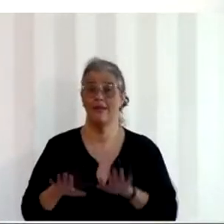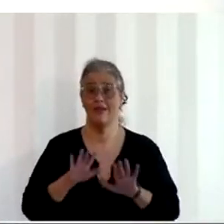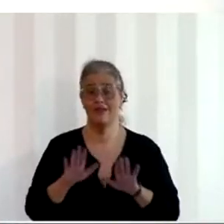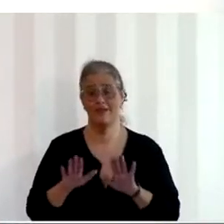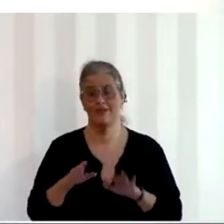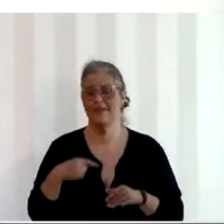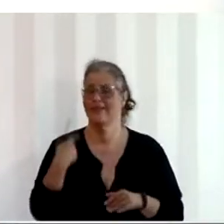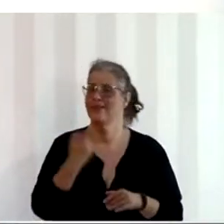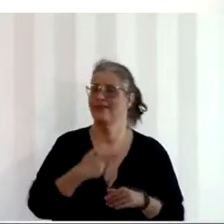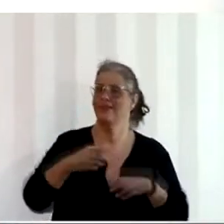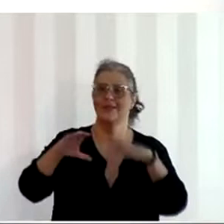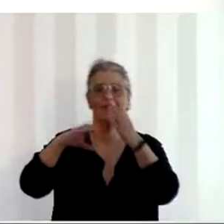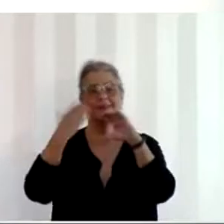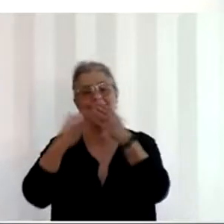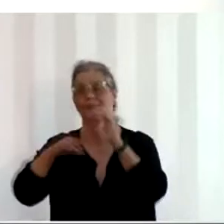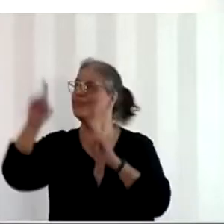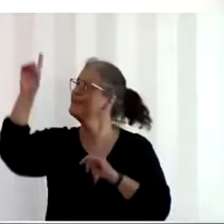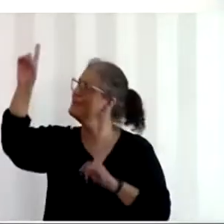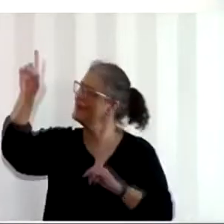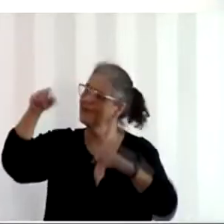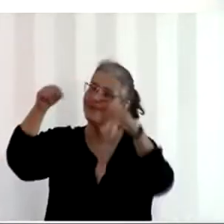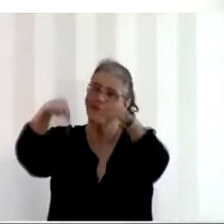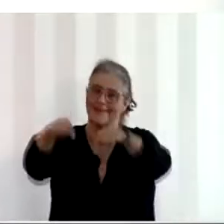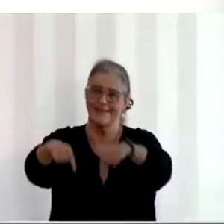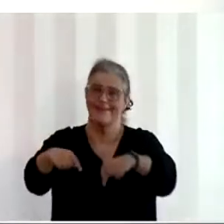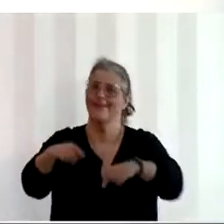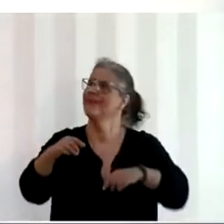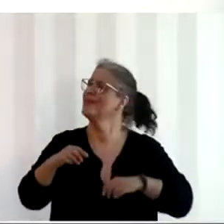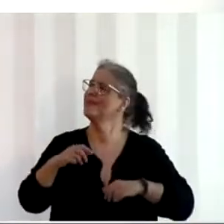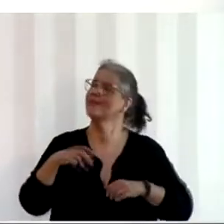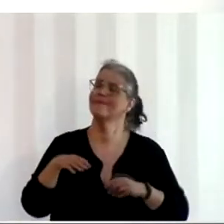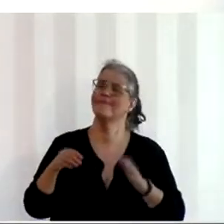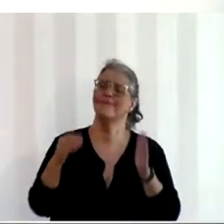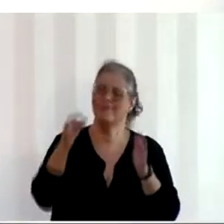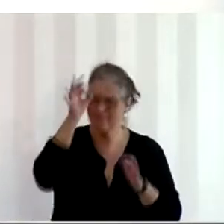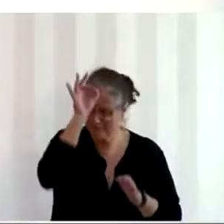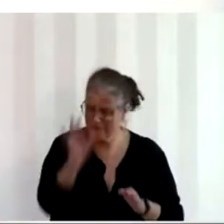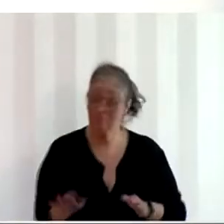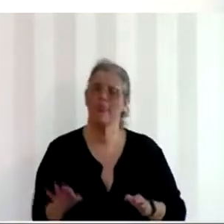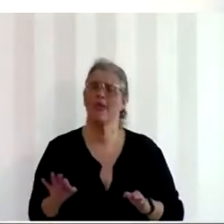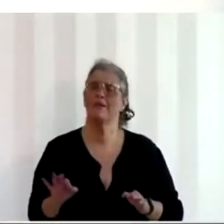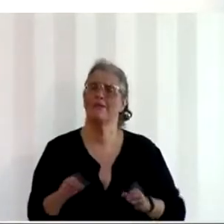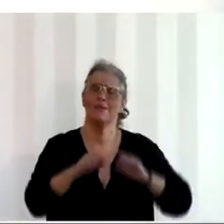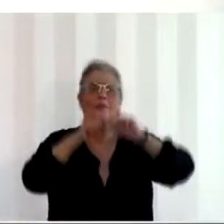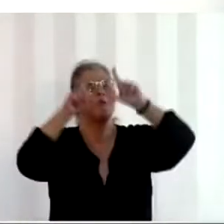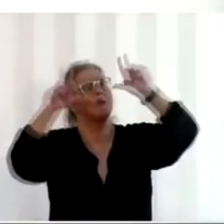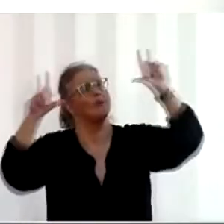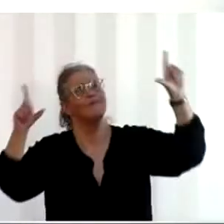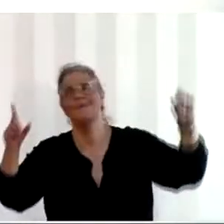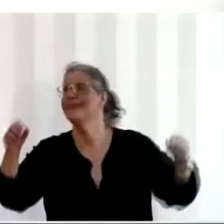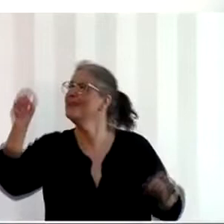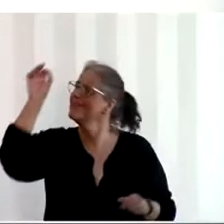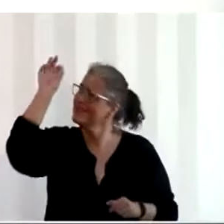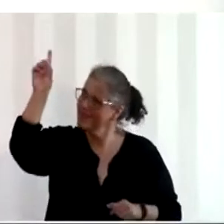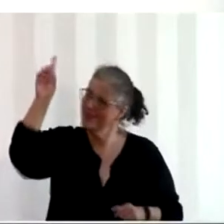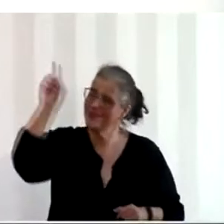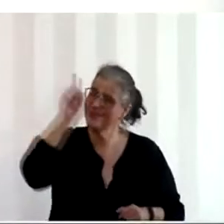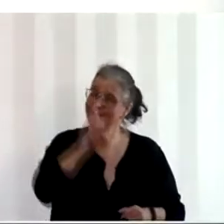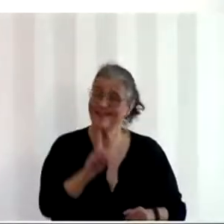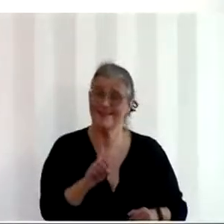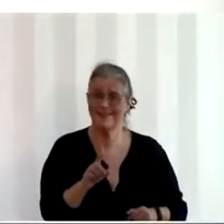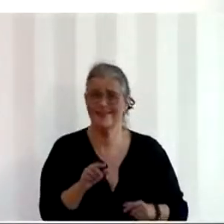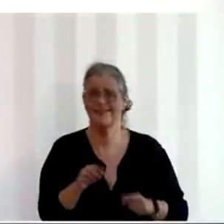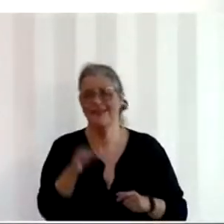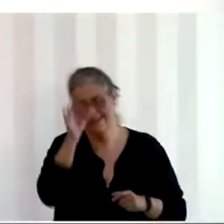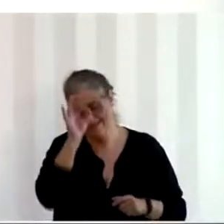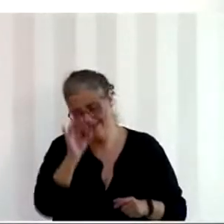tão certo como o ar que eu respiro, tão certo como a manhã que se levanta, tão certo como eu te falo